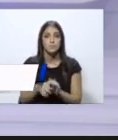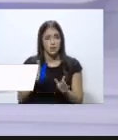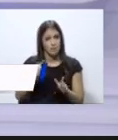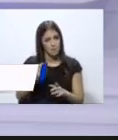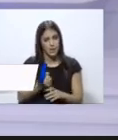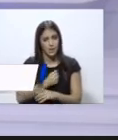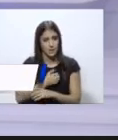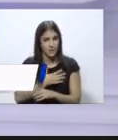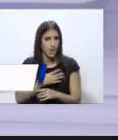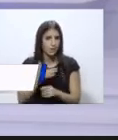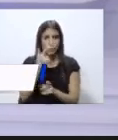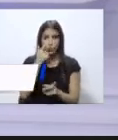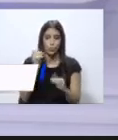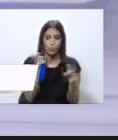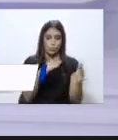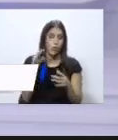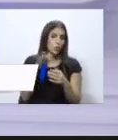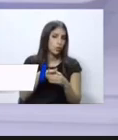tentam plantar